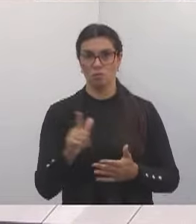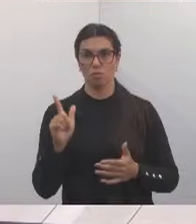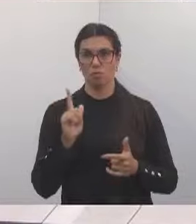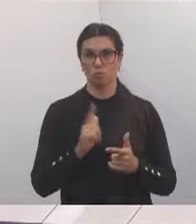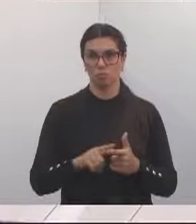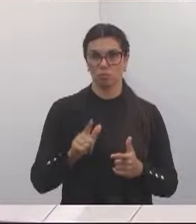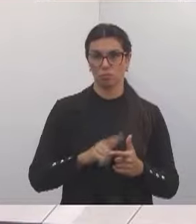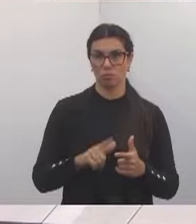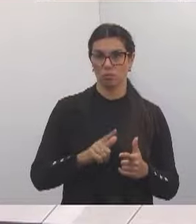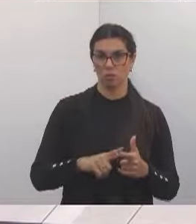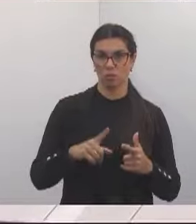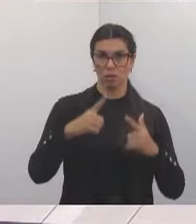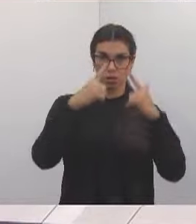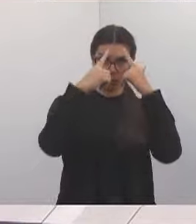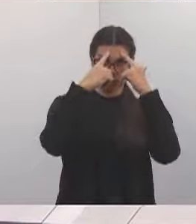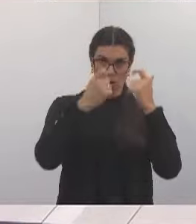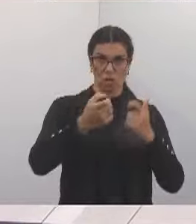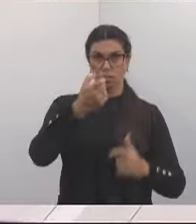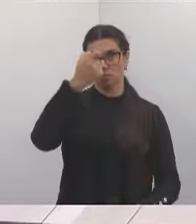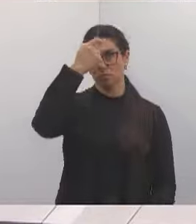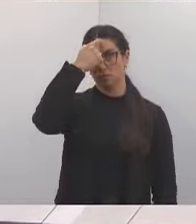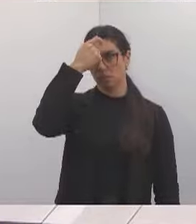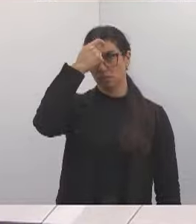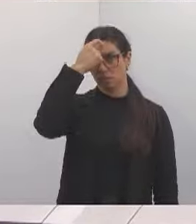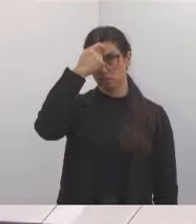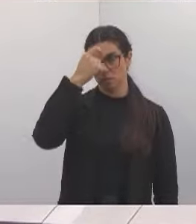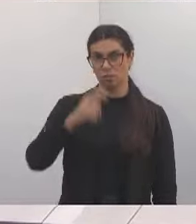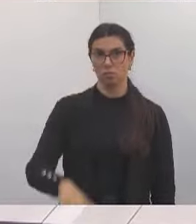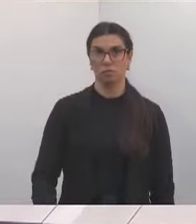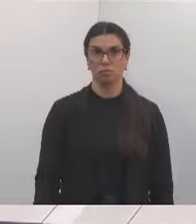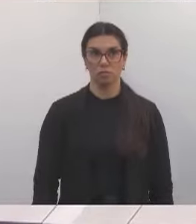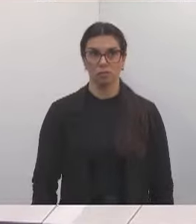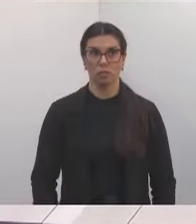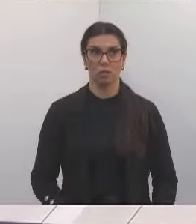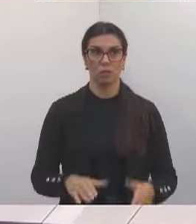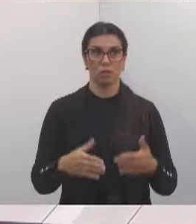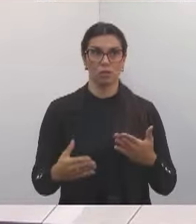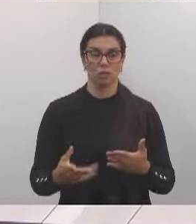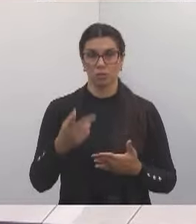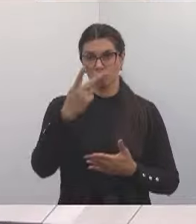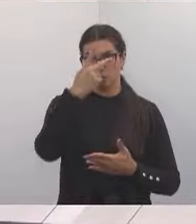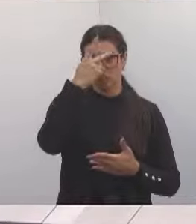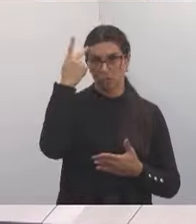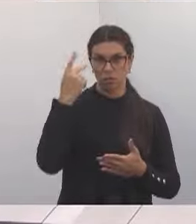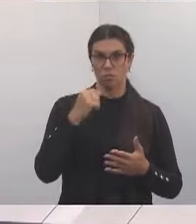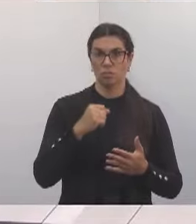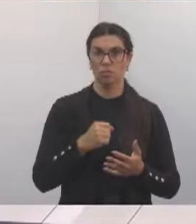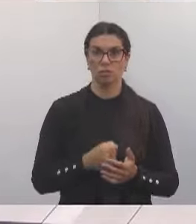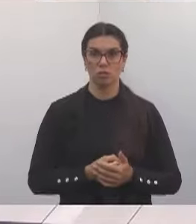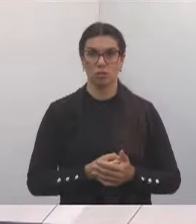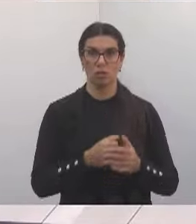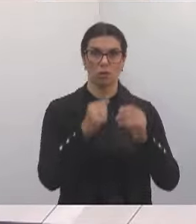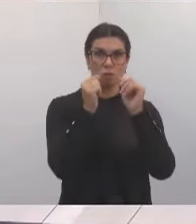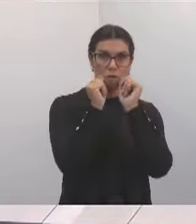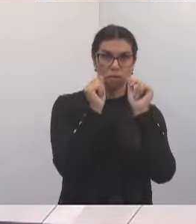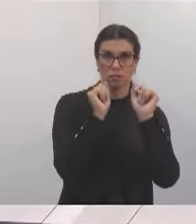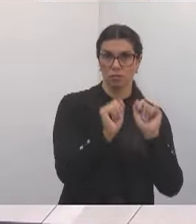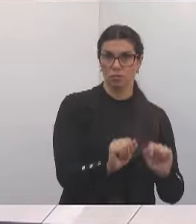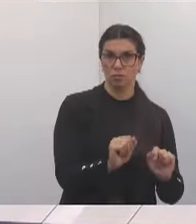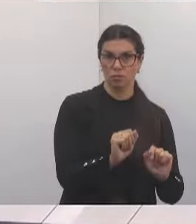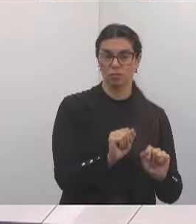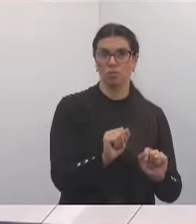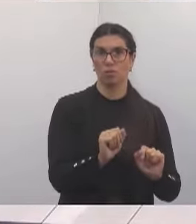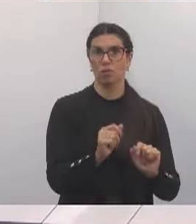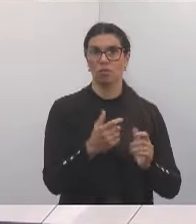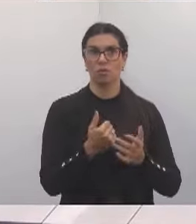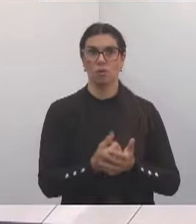de violência psicológica. Quando a pessoa, às vezes, está passando por essa situação de assessor, ele fica